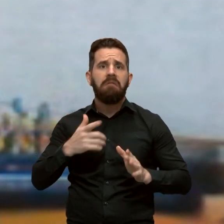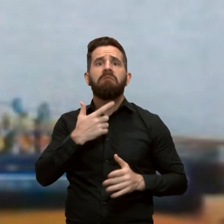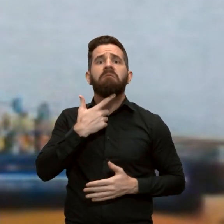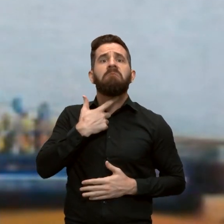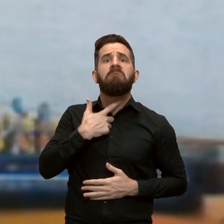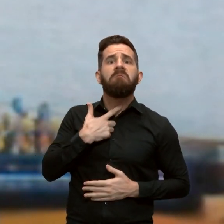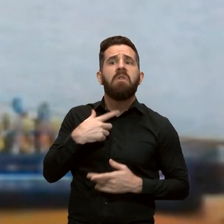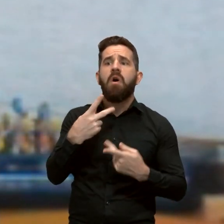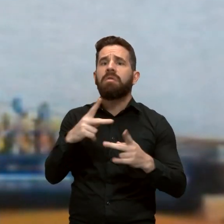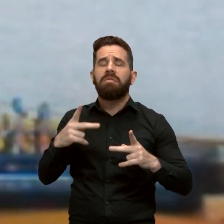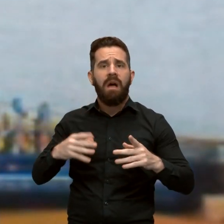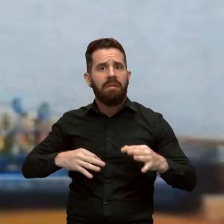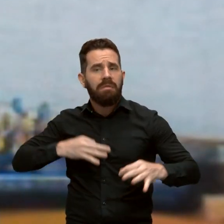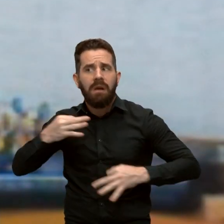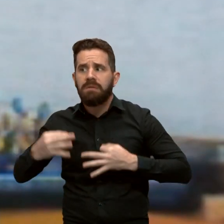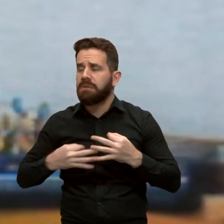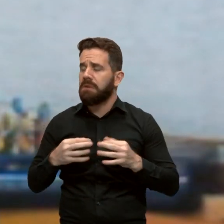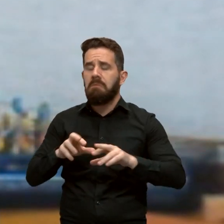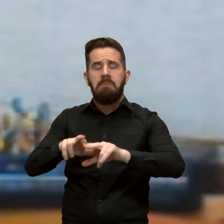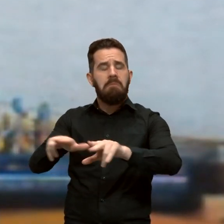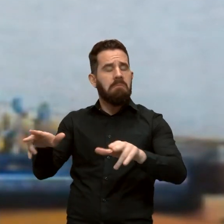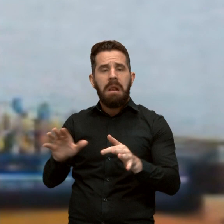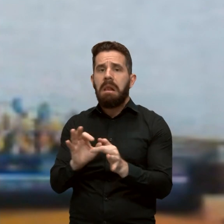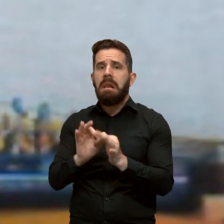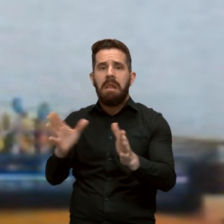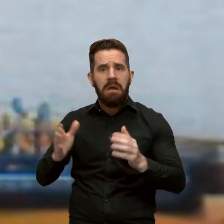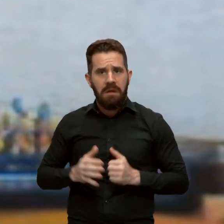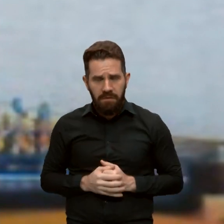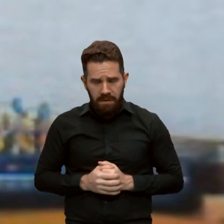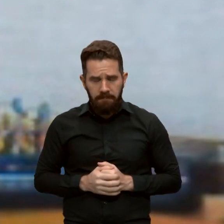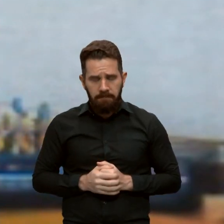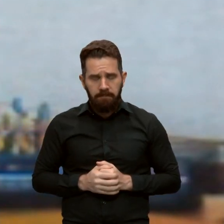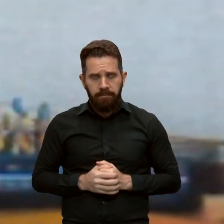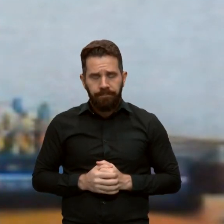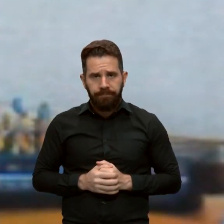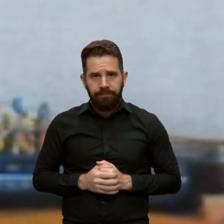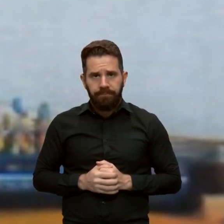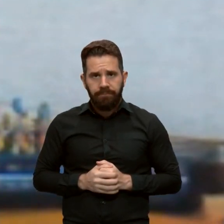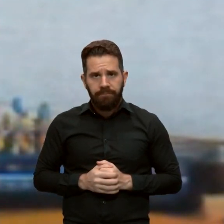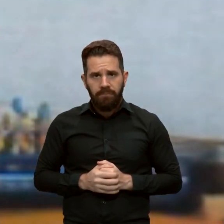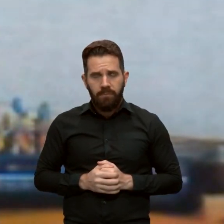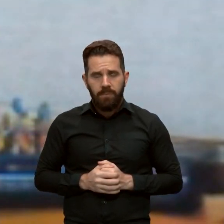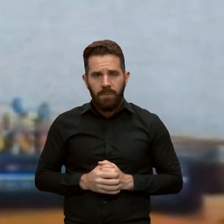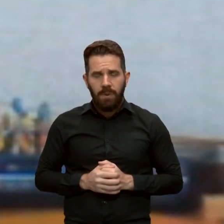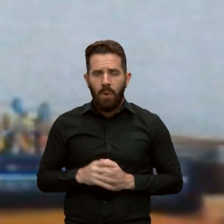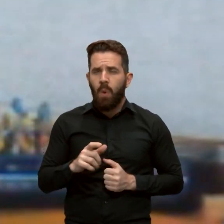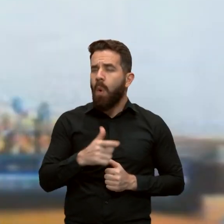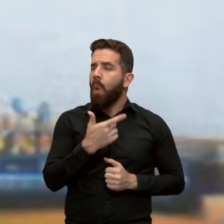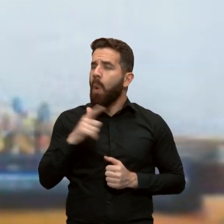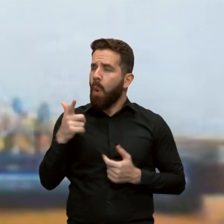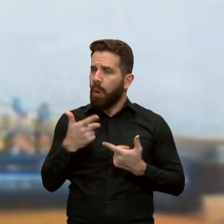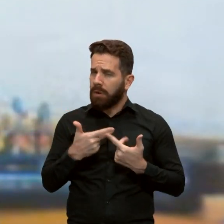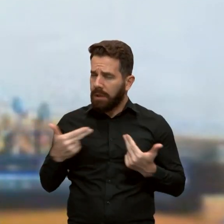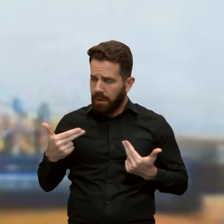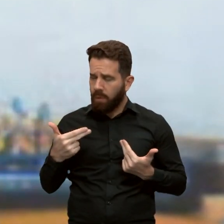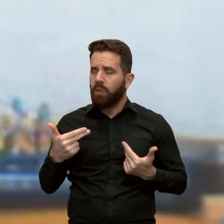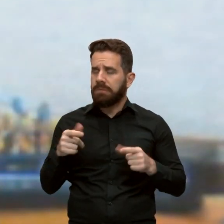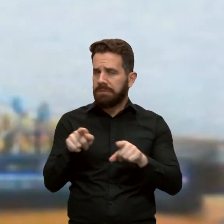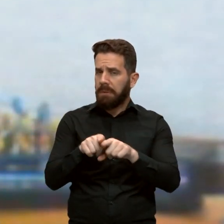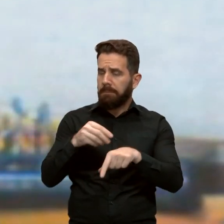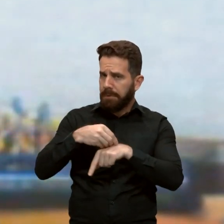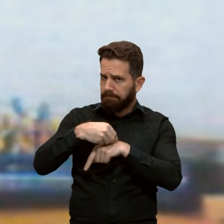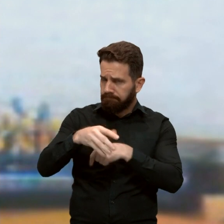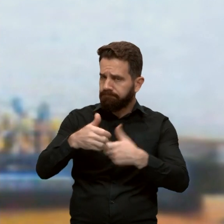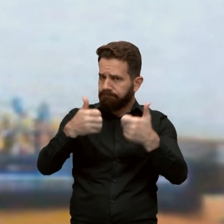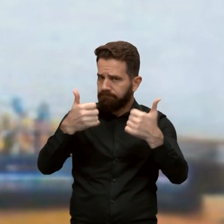sexualidade com maior intensidade. Uma outra coisa que eu poderia te dizer é que